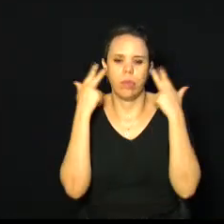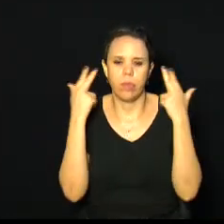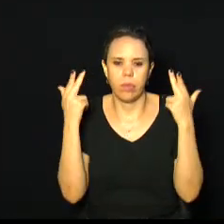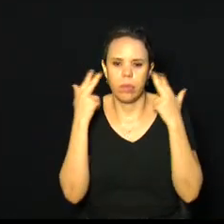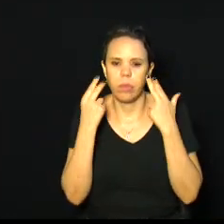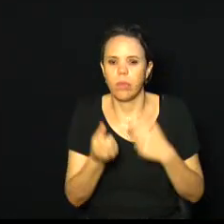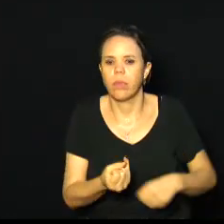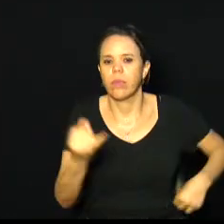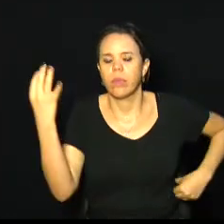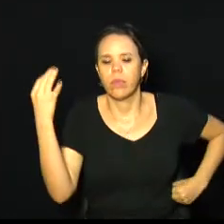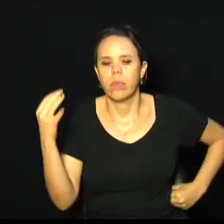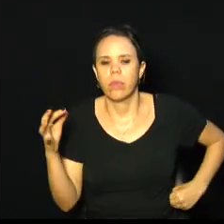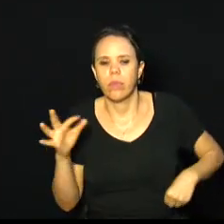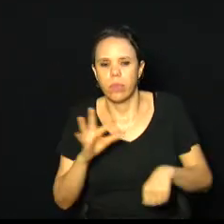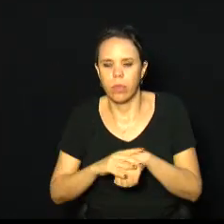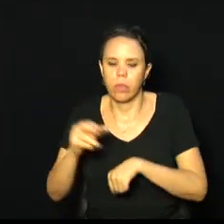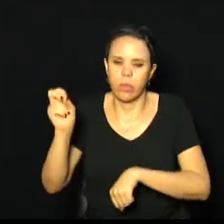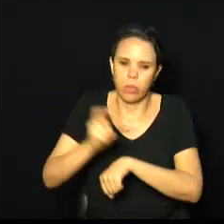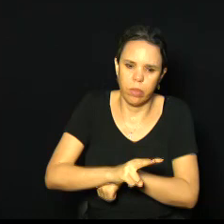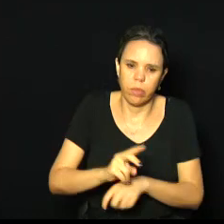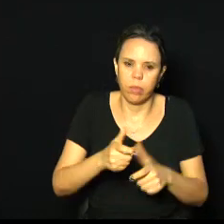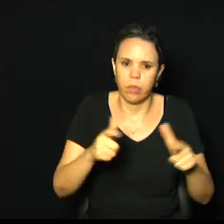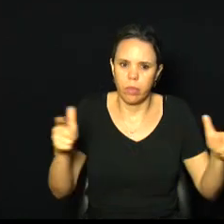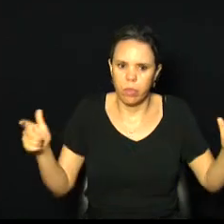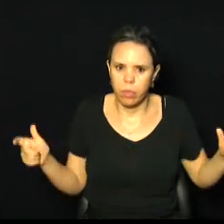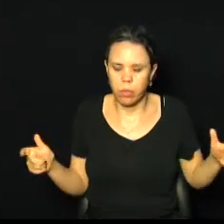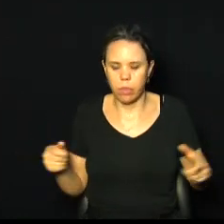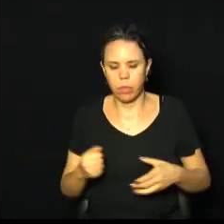de contaminantes é muito